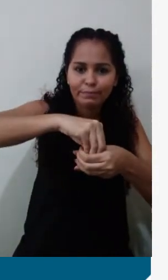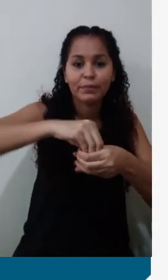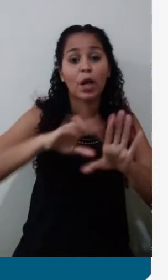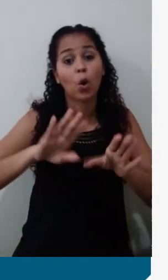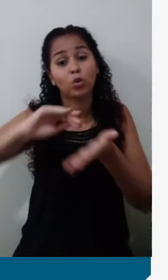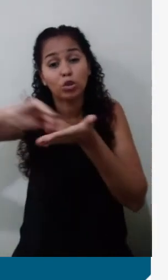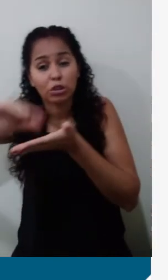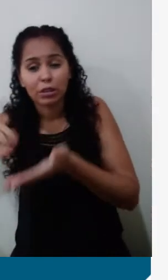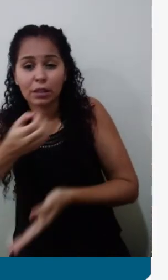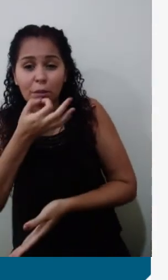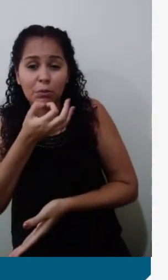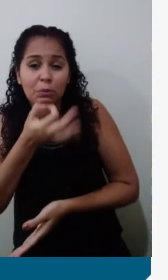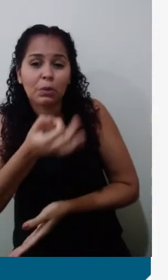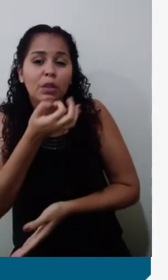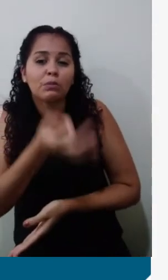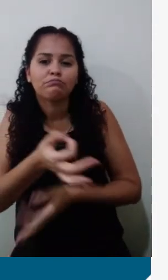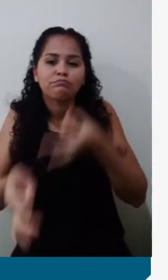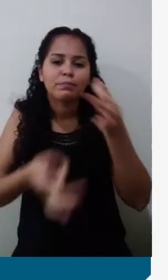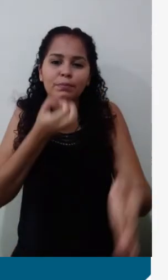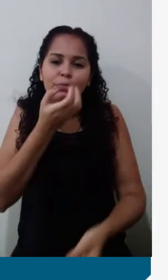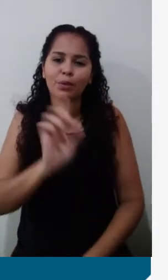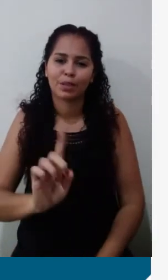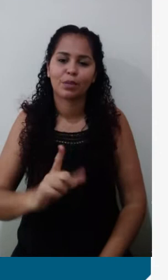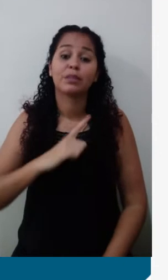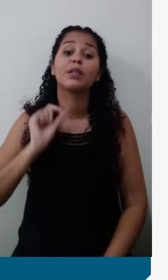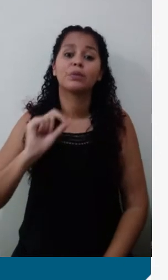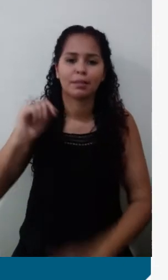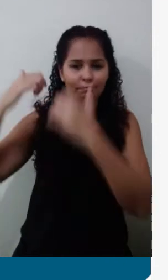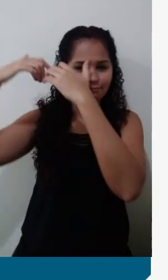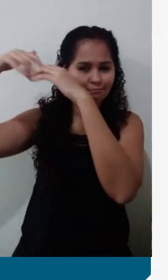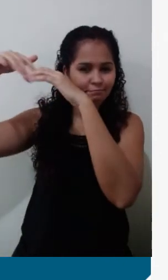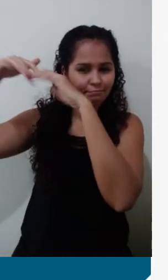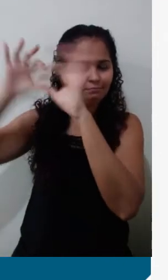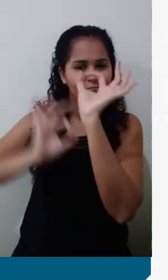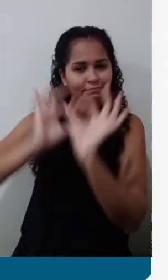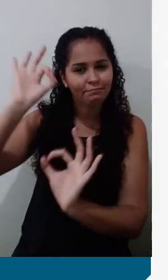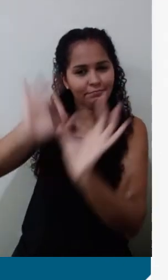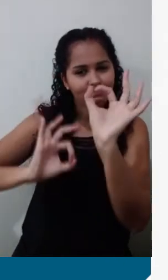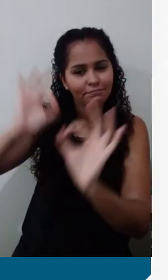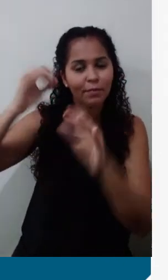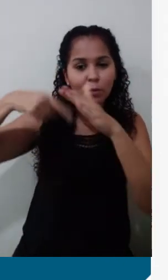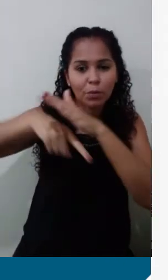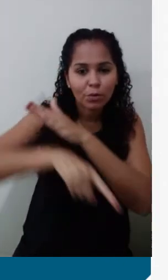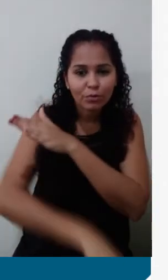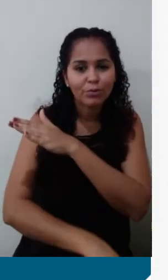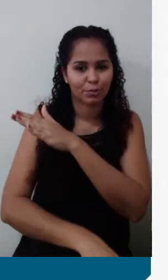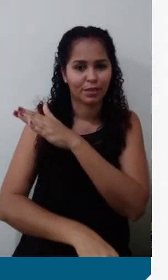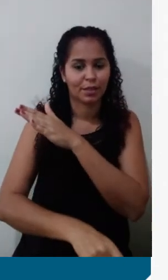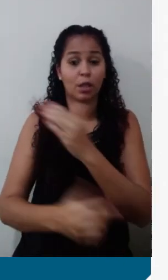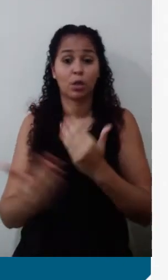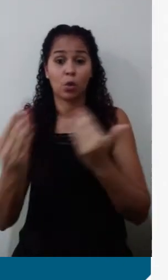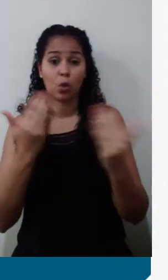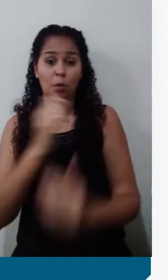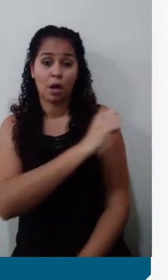são extremamente úteis para a redação, ele vai passar por um processo de raciocínio, de elaboração muito mais